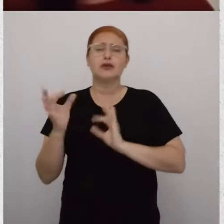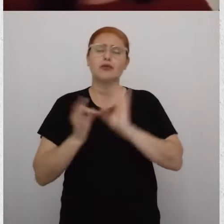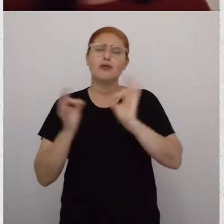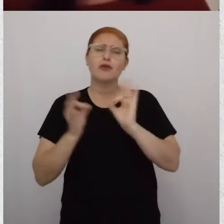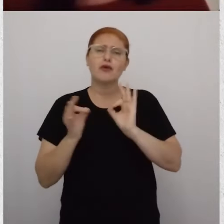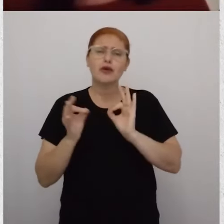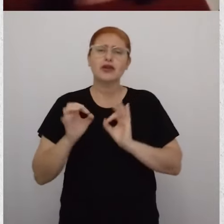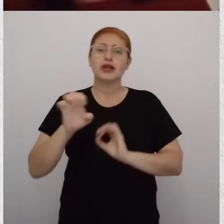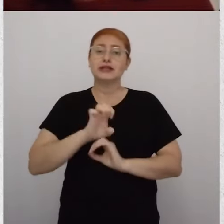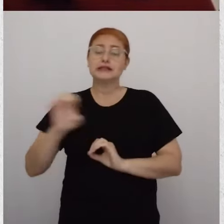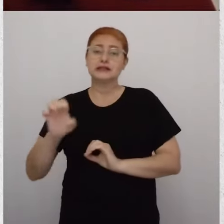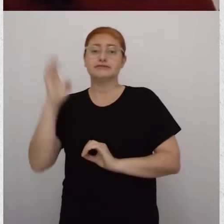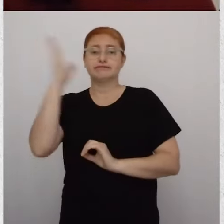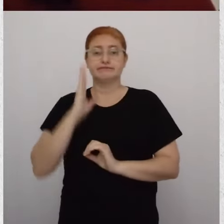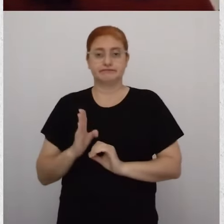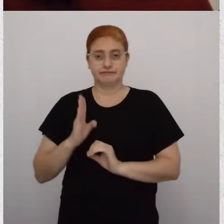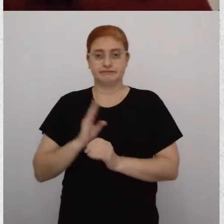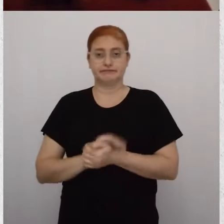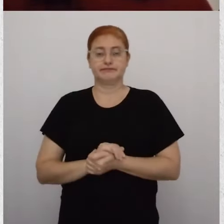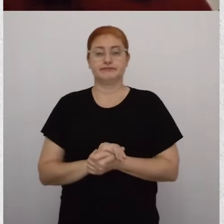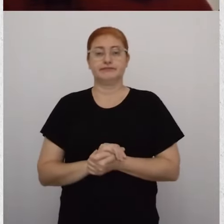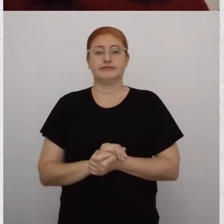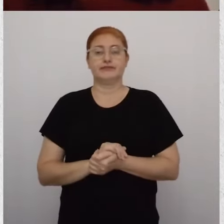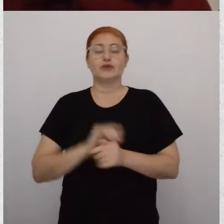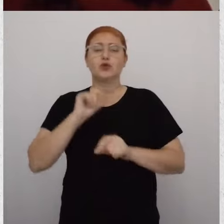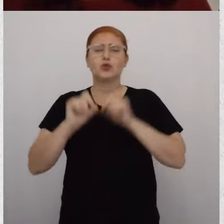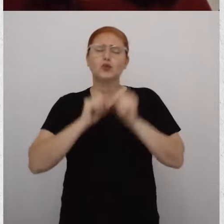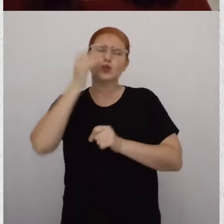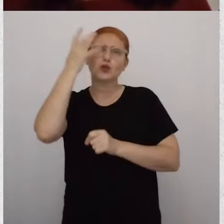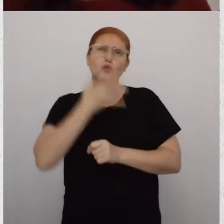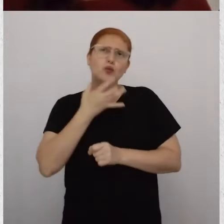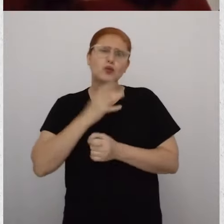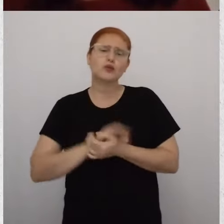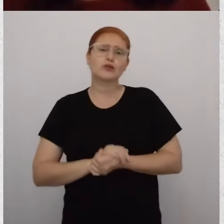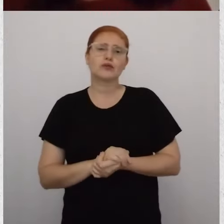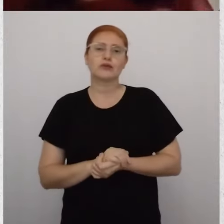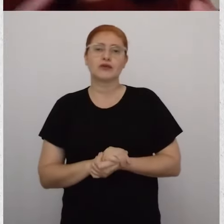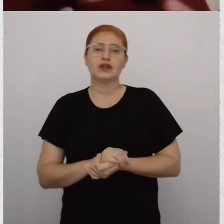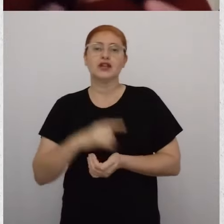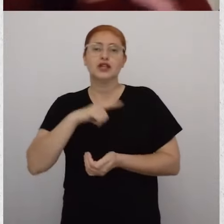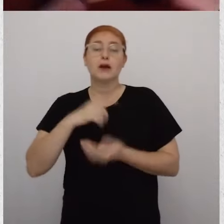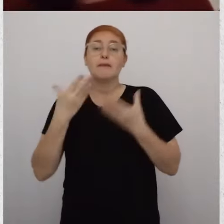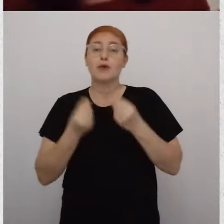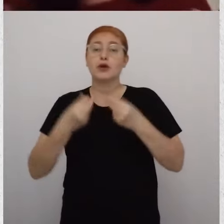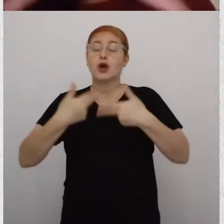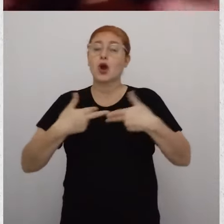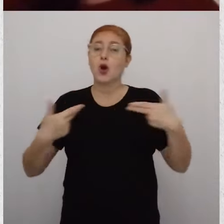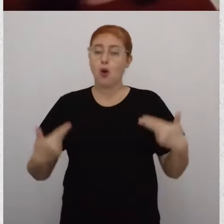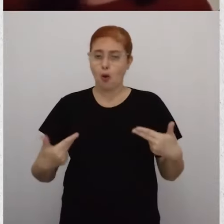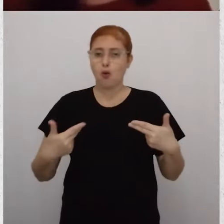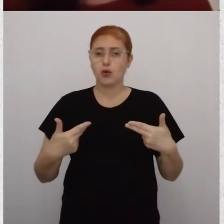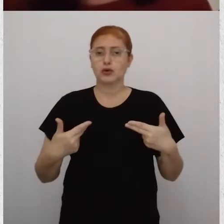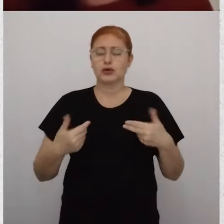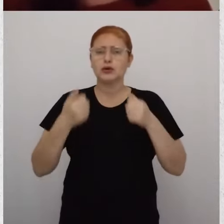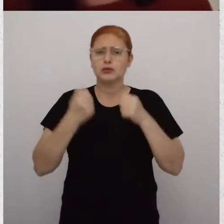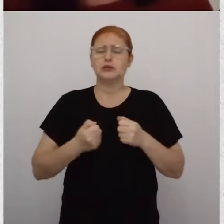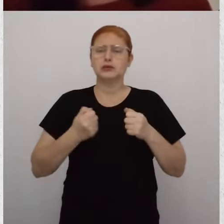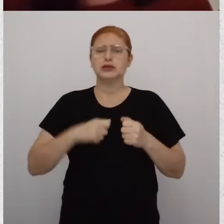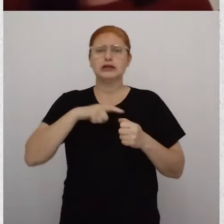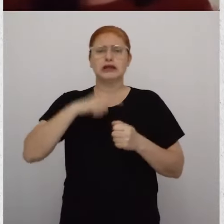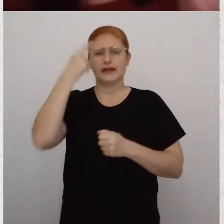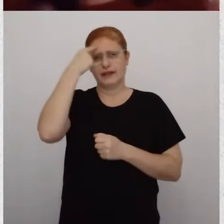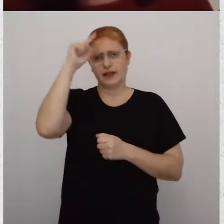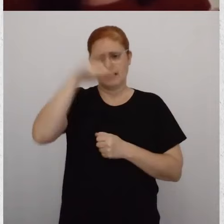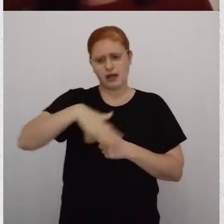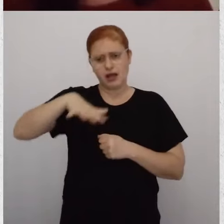de esquerda no Brasil, assim. O que eu acho é que tinha muita coisa que cabia dentro dessa ideia de